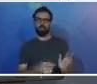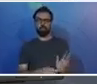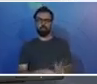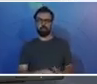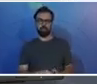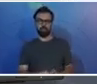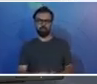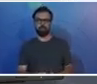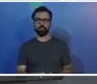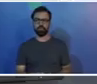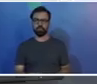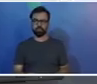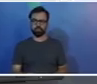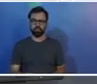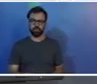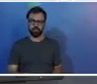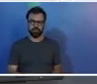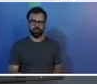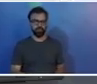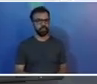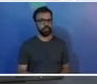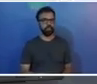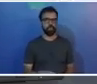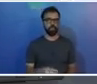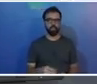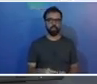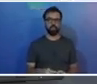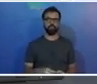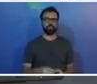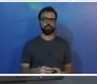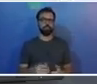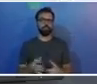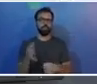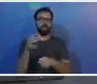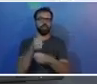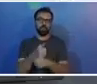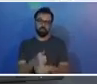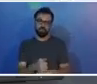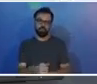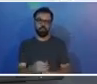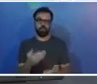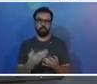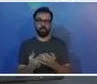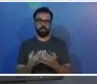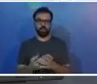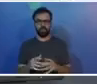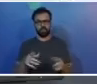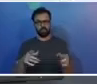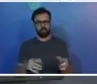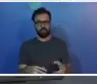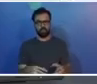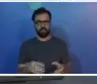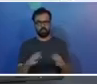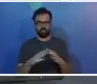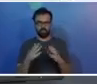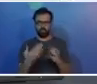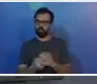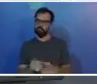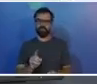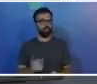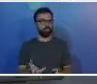de forma alguma, substitui as aulas presenciais. Sabemos disso, mas ninguém tem culpa do que está